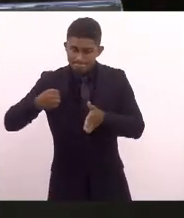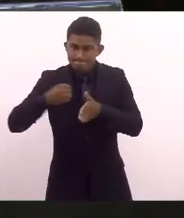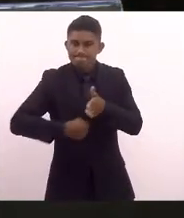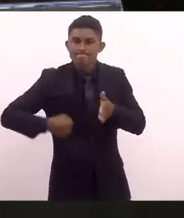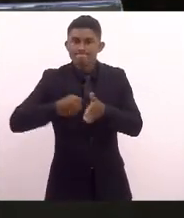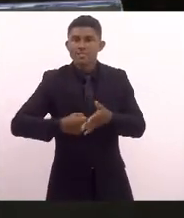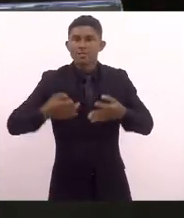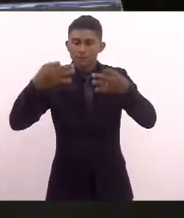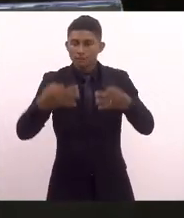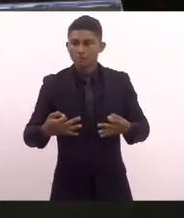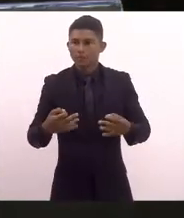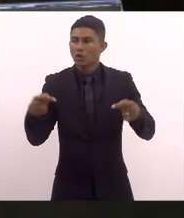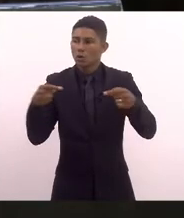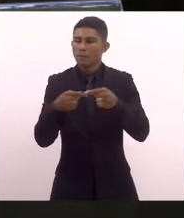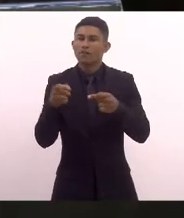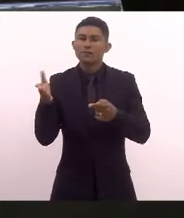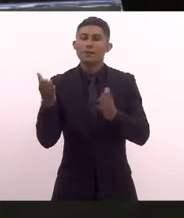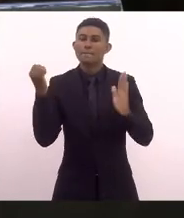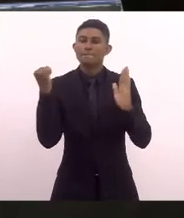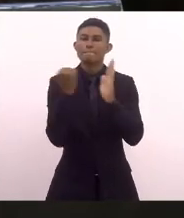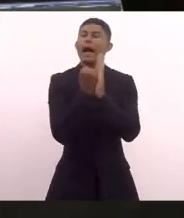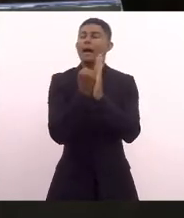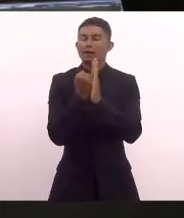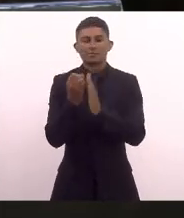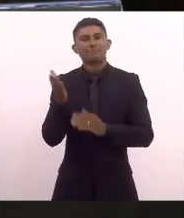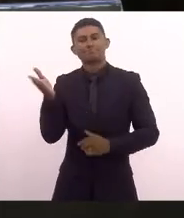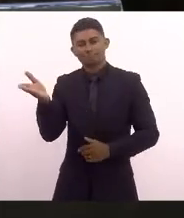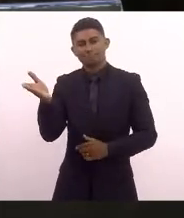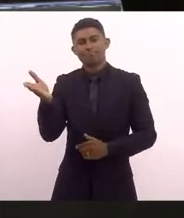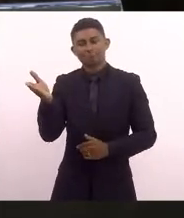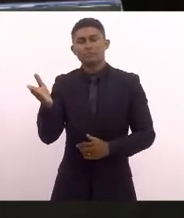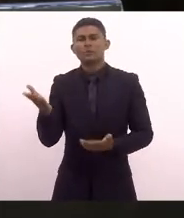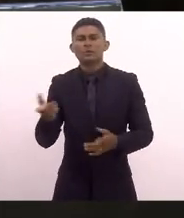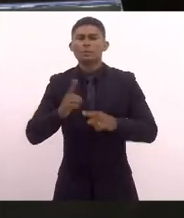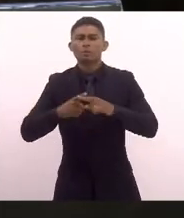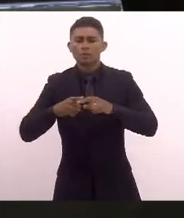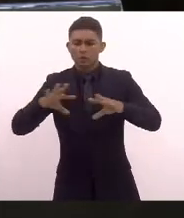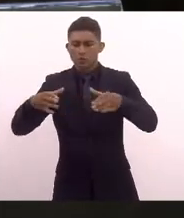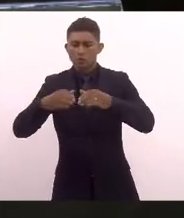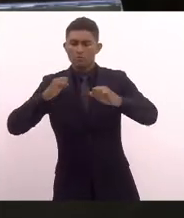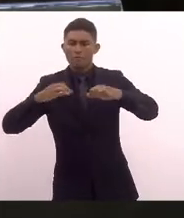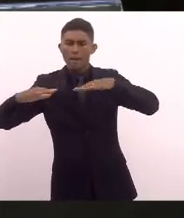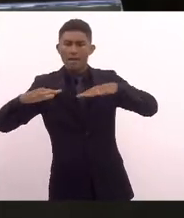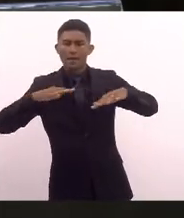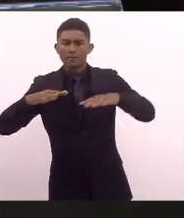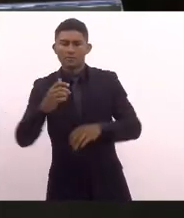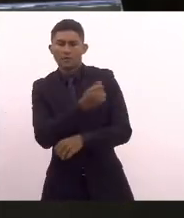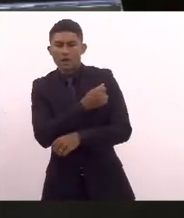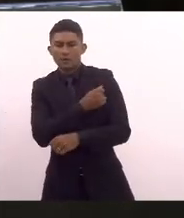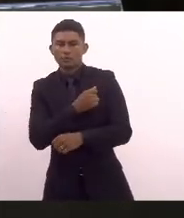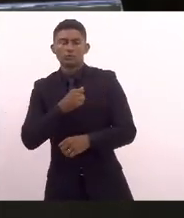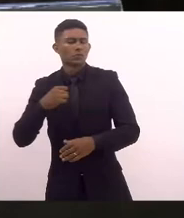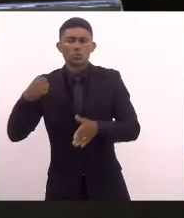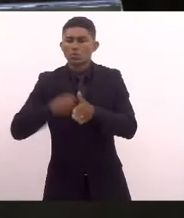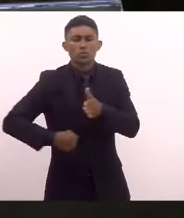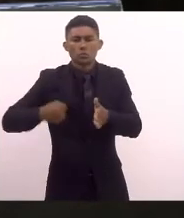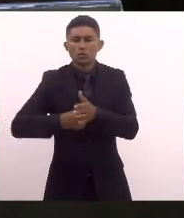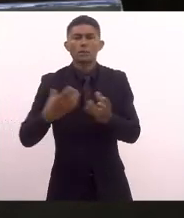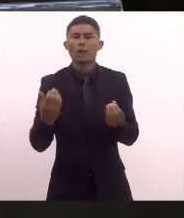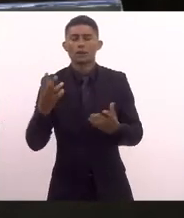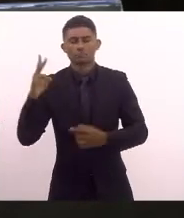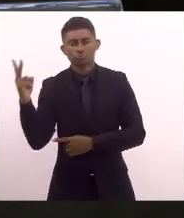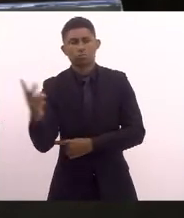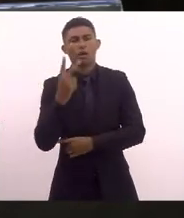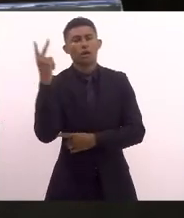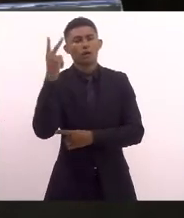tem a sua marca, que há mais do que, desde o movimento estudantil, luta para a nossa valorização. Então, eu acho